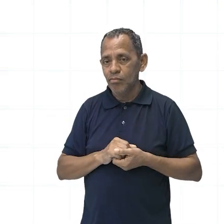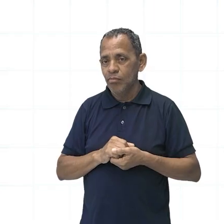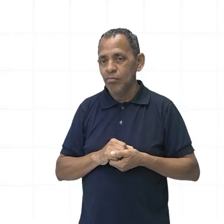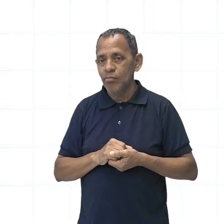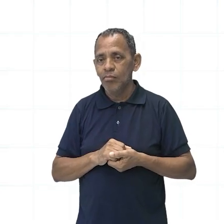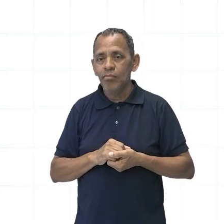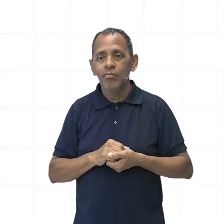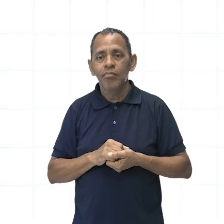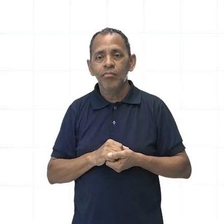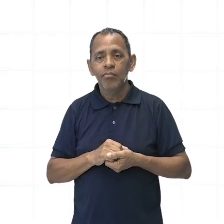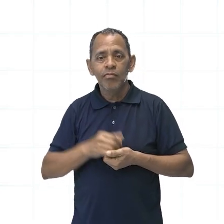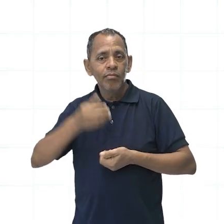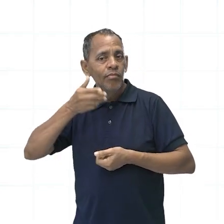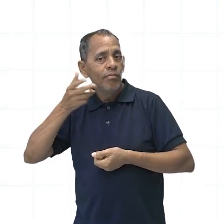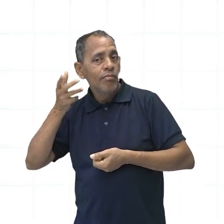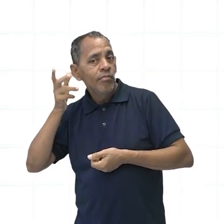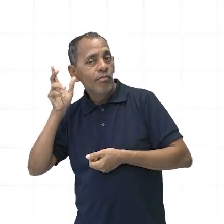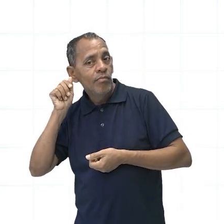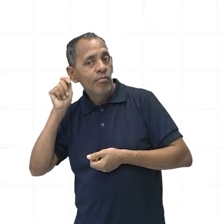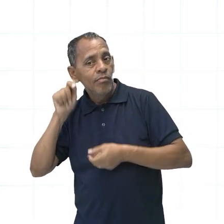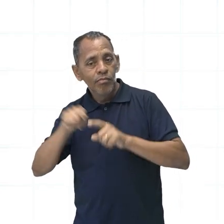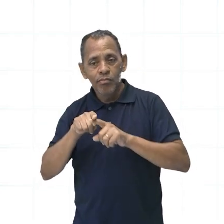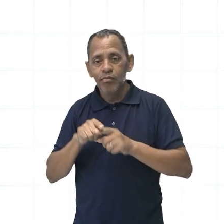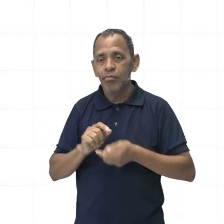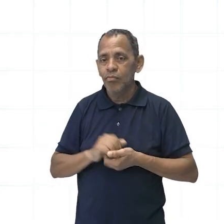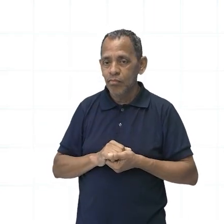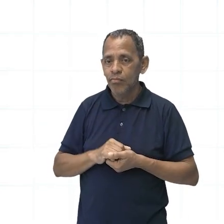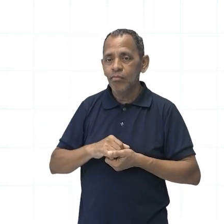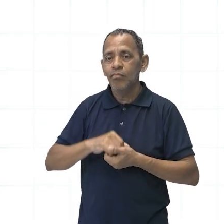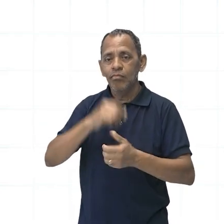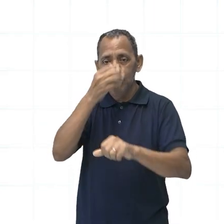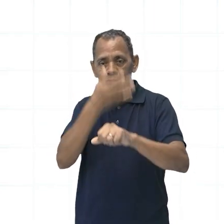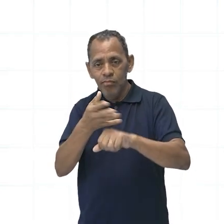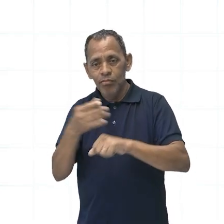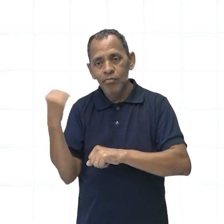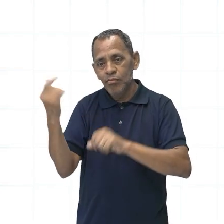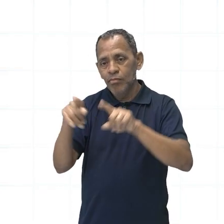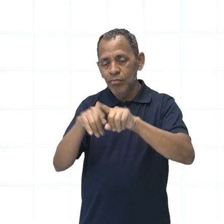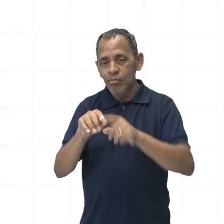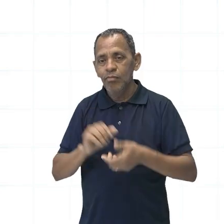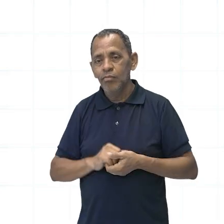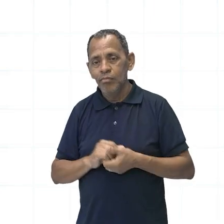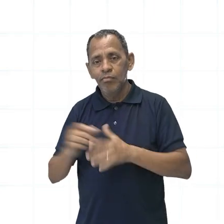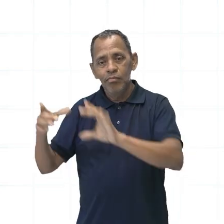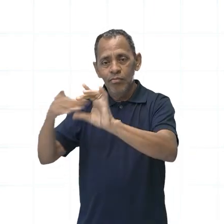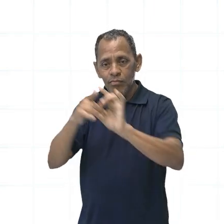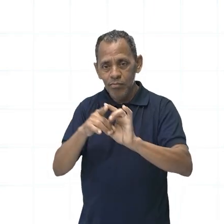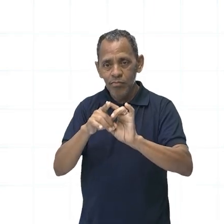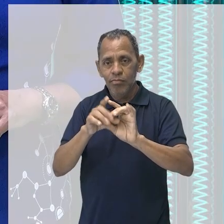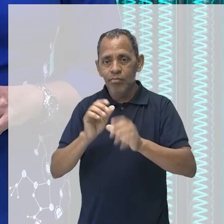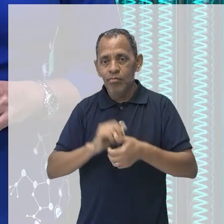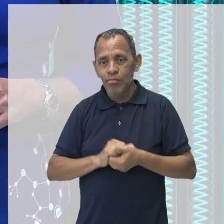a confiança, elementos fundamentais para uma atuação genuína.